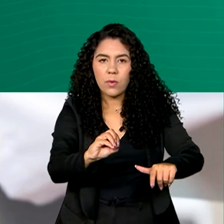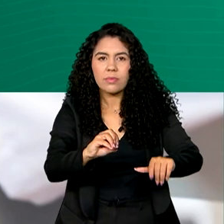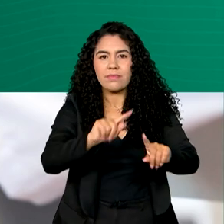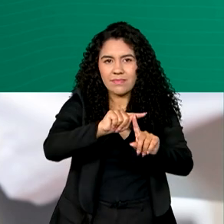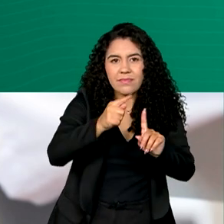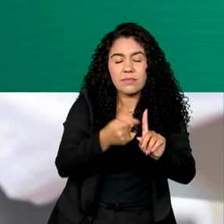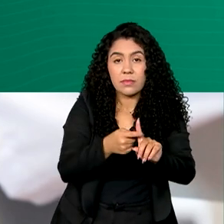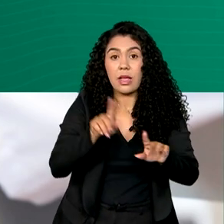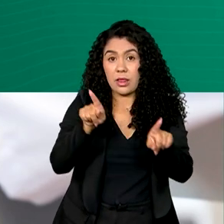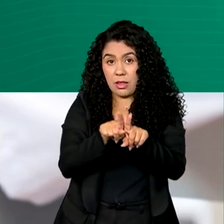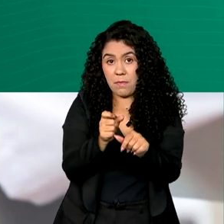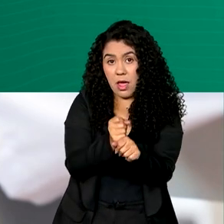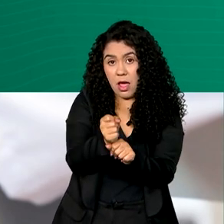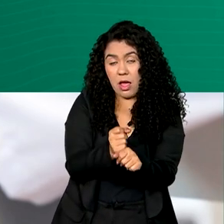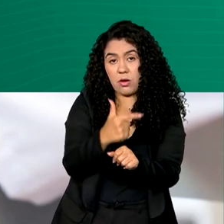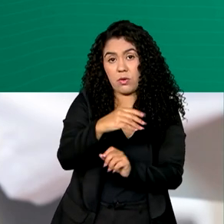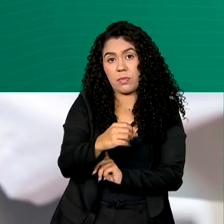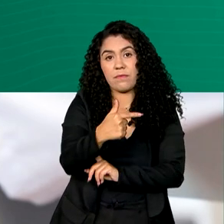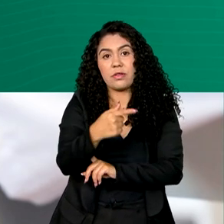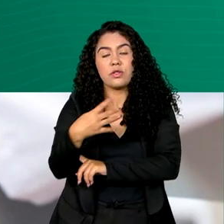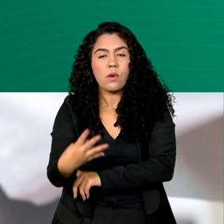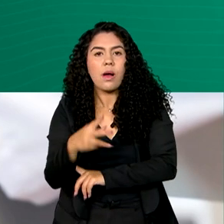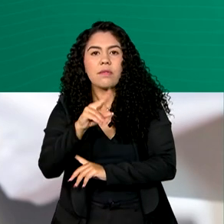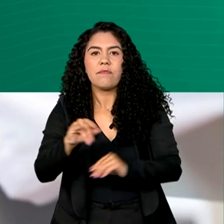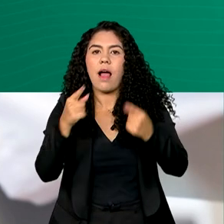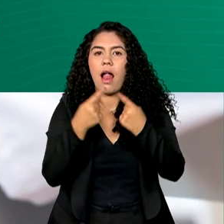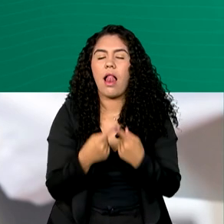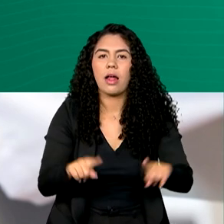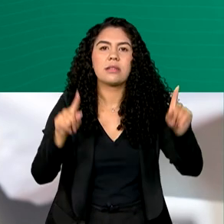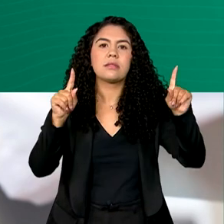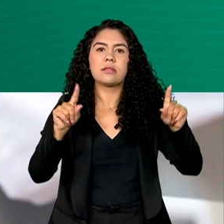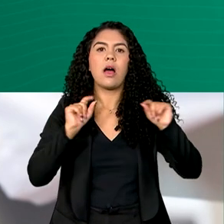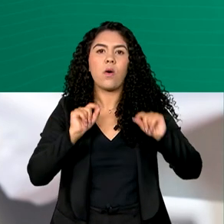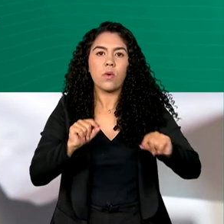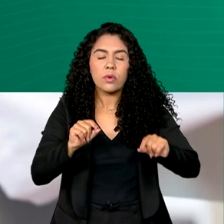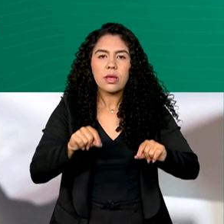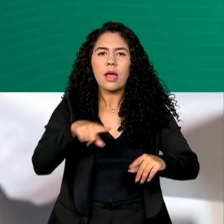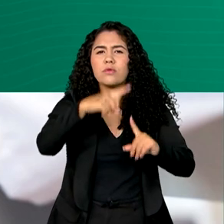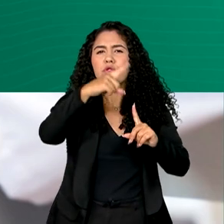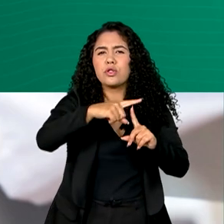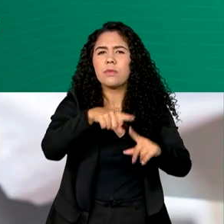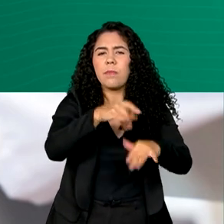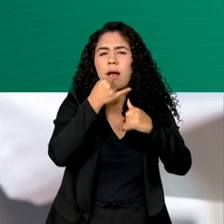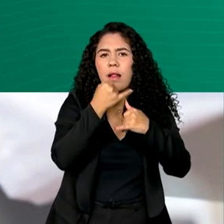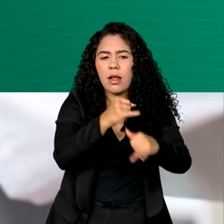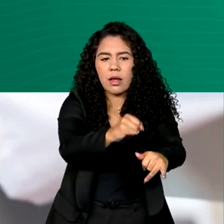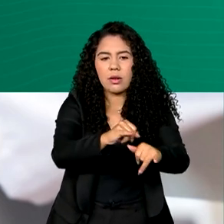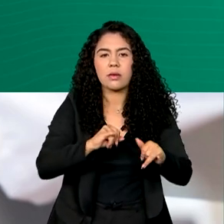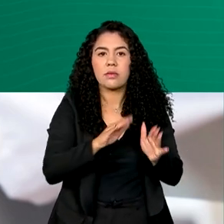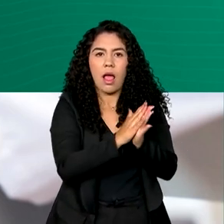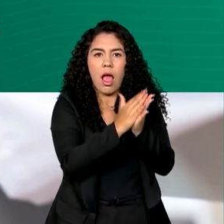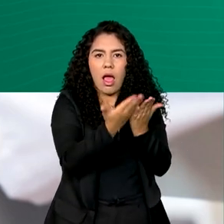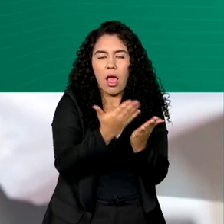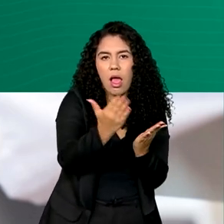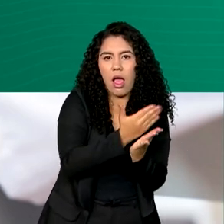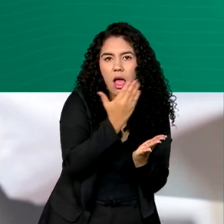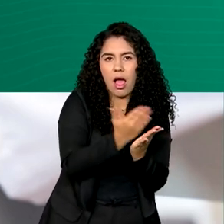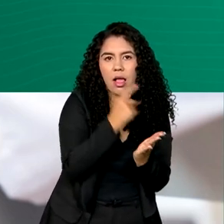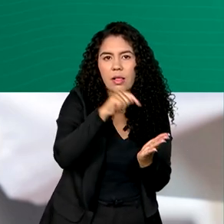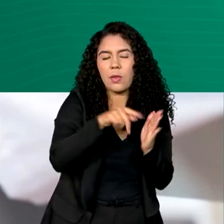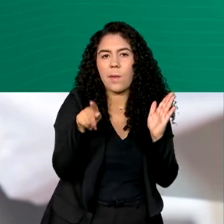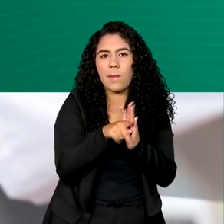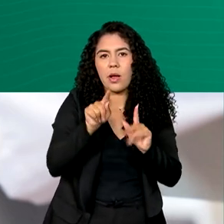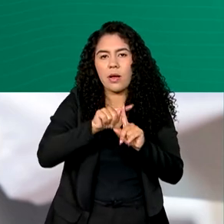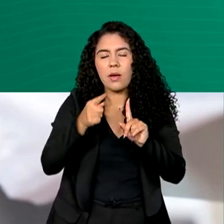ainda em 2024, o lançamento de uma versão eletrônica da caderneta da gestante por meio